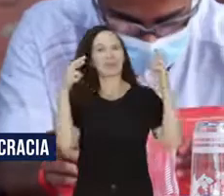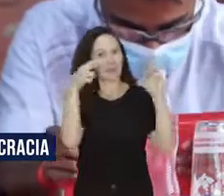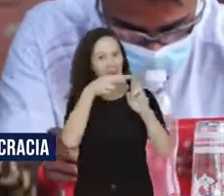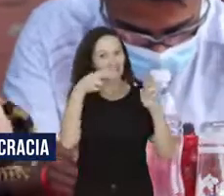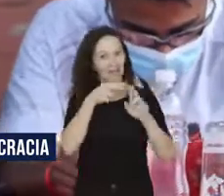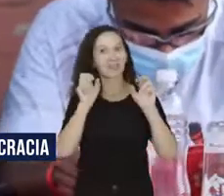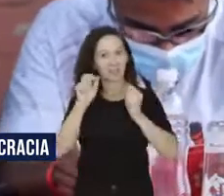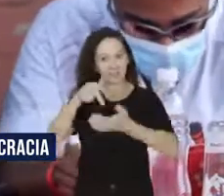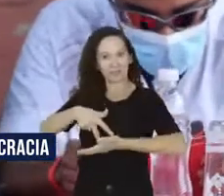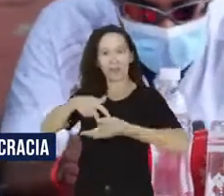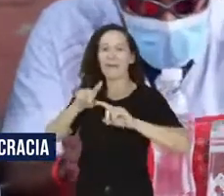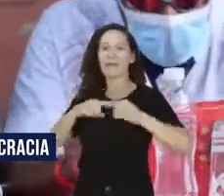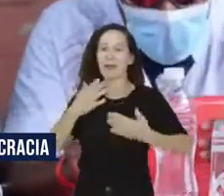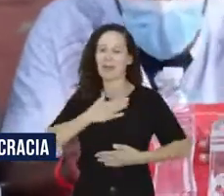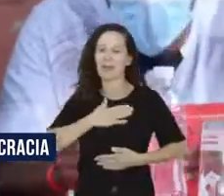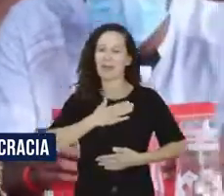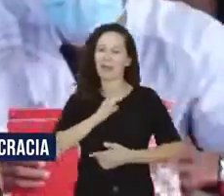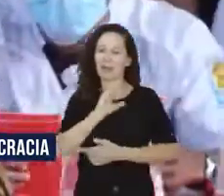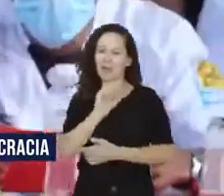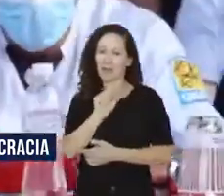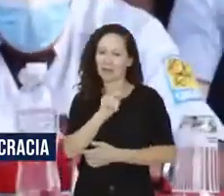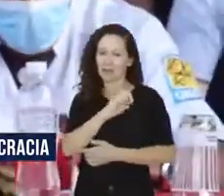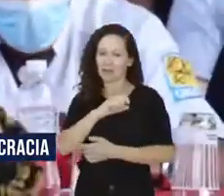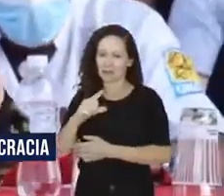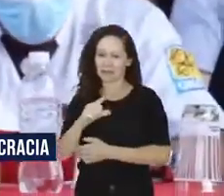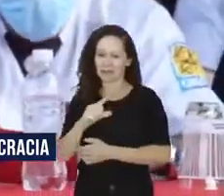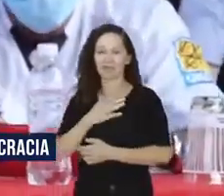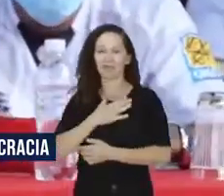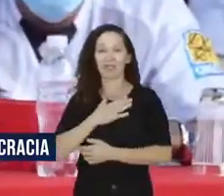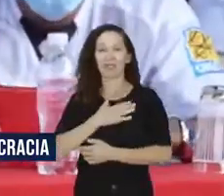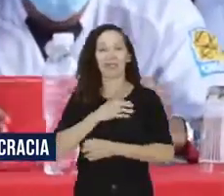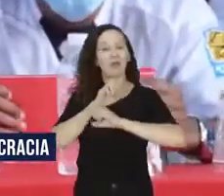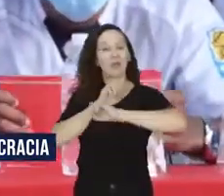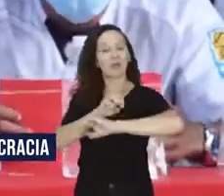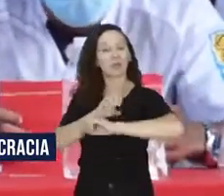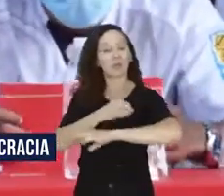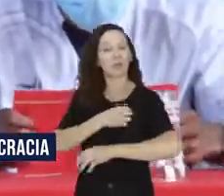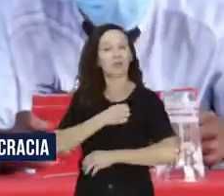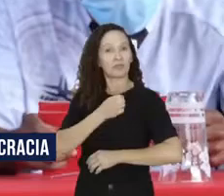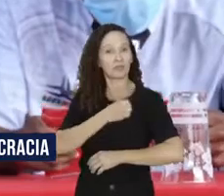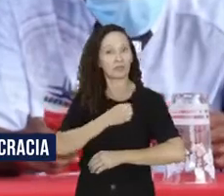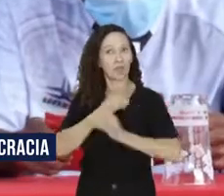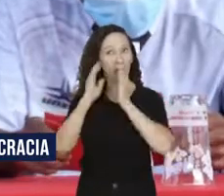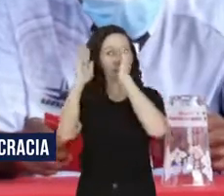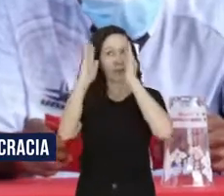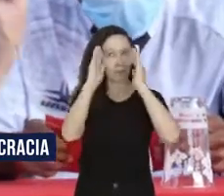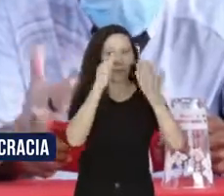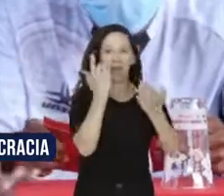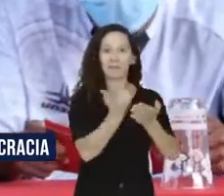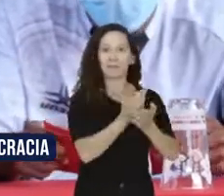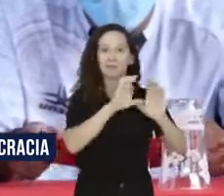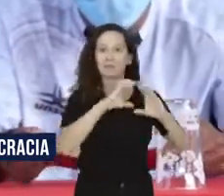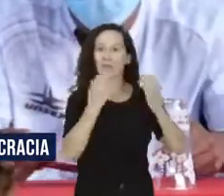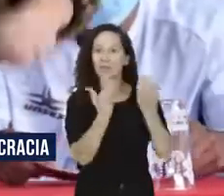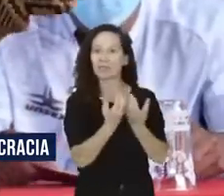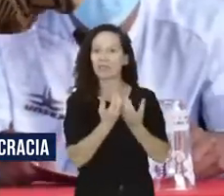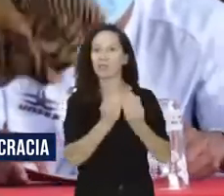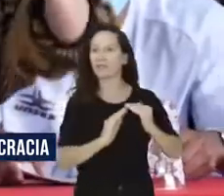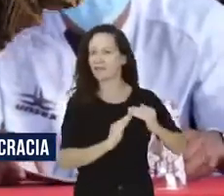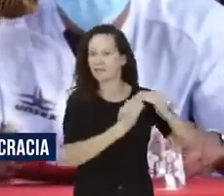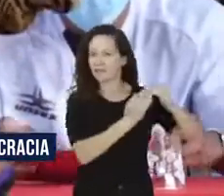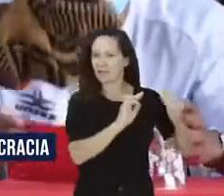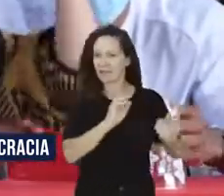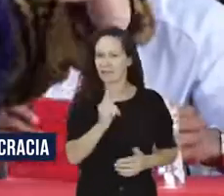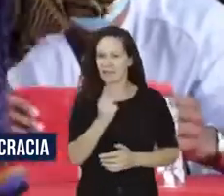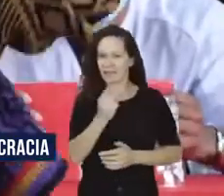aí. Gente, eu sou educadora social na Biblioteca Comunitária de Heliópolis. Quem não conhece está